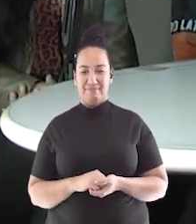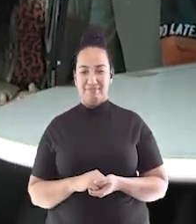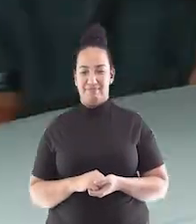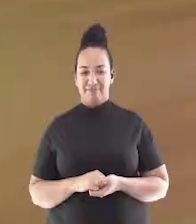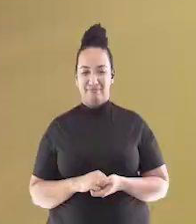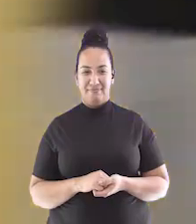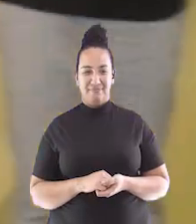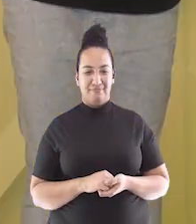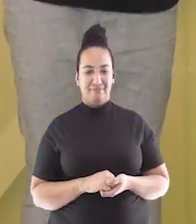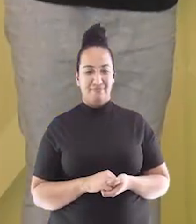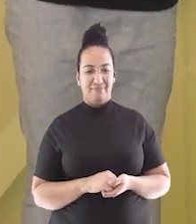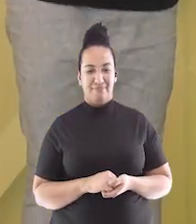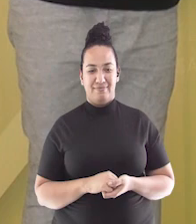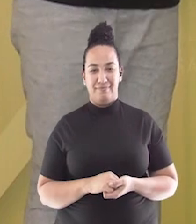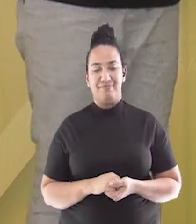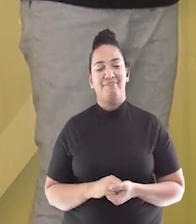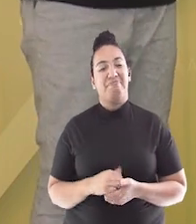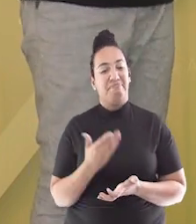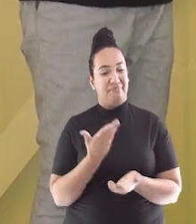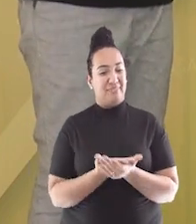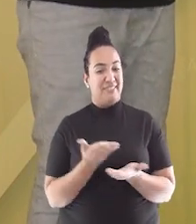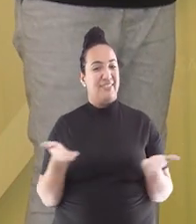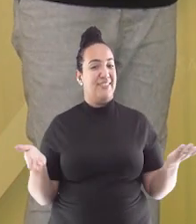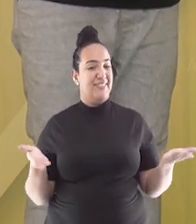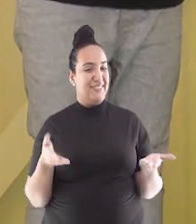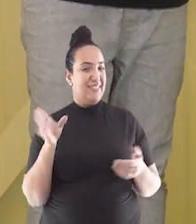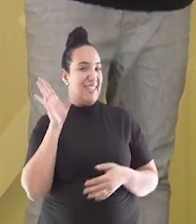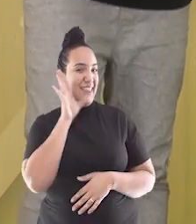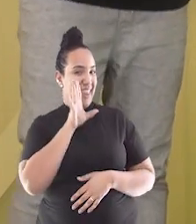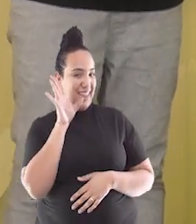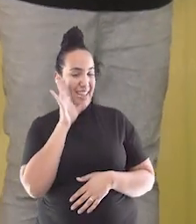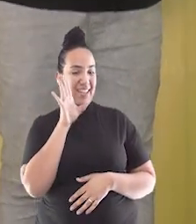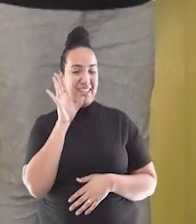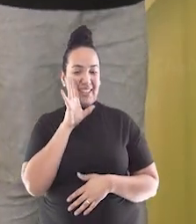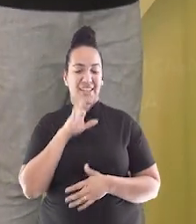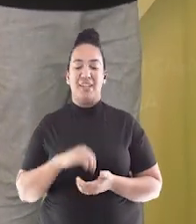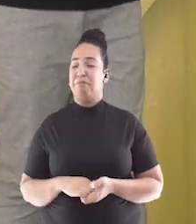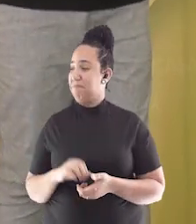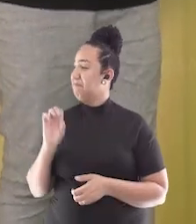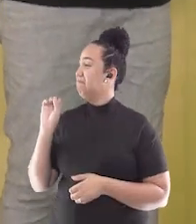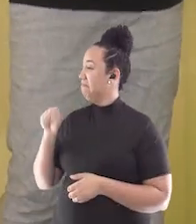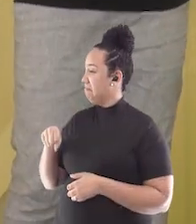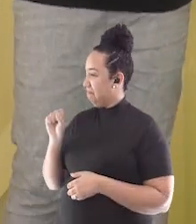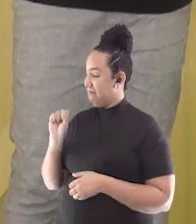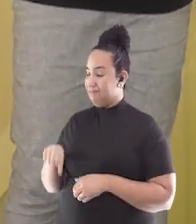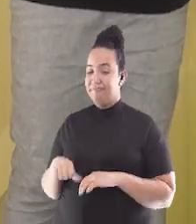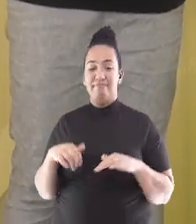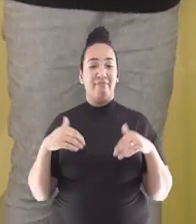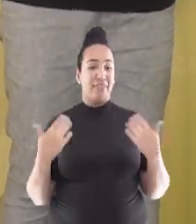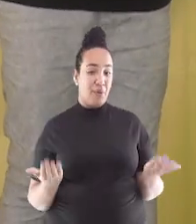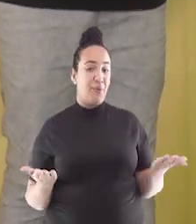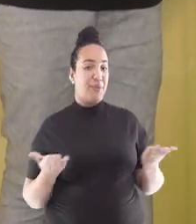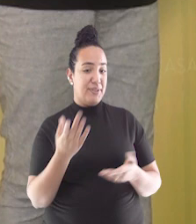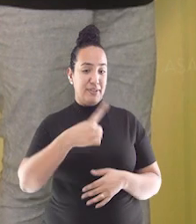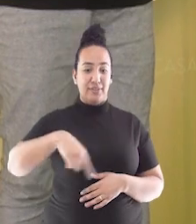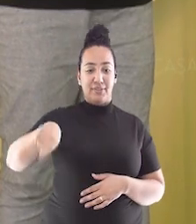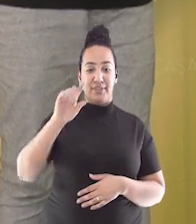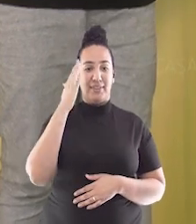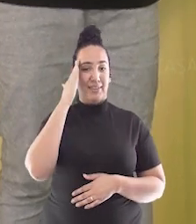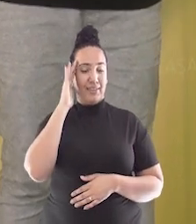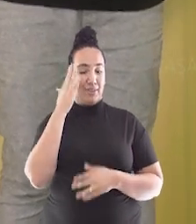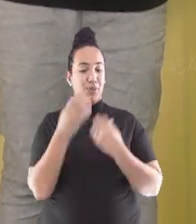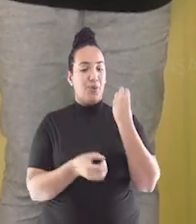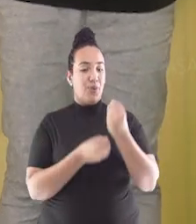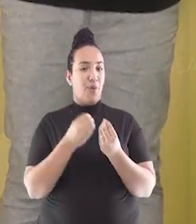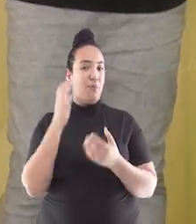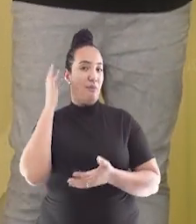Tchau, tchau. A aula de hoje foi muito divertida, não é mesmo, Raíssa? Sim, Matheus. A gente entendeu o que é e